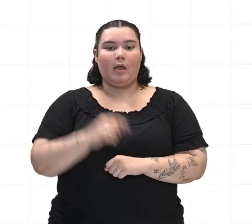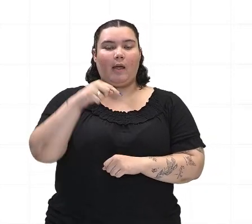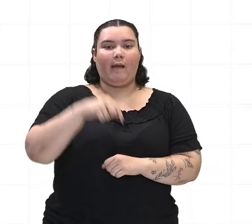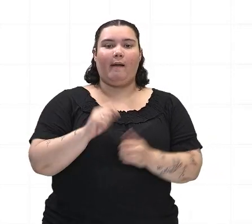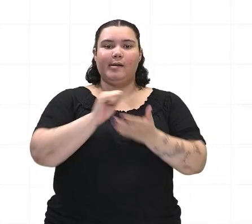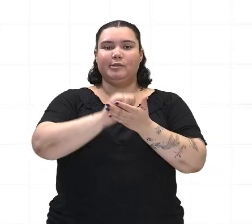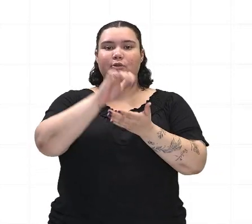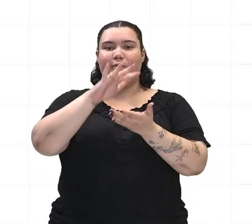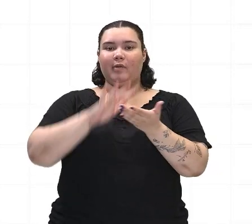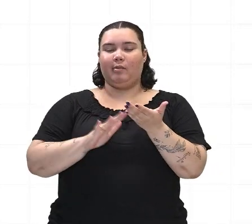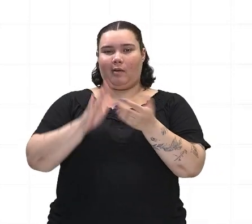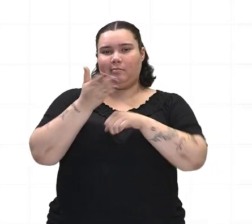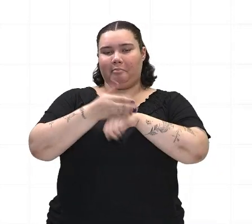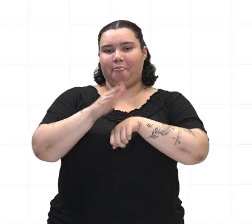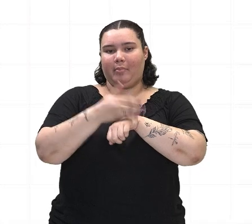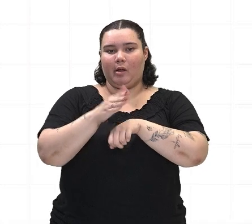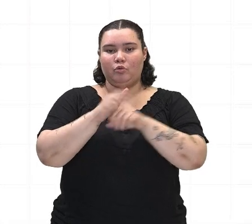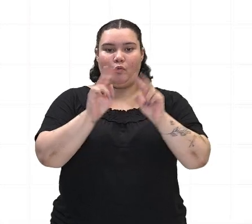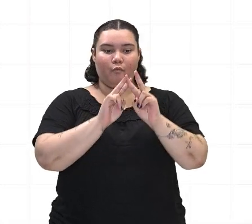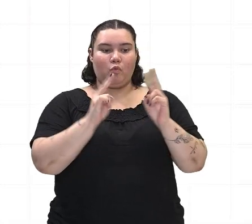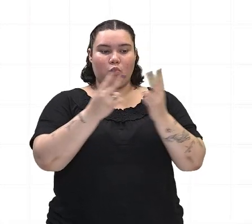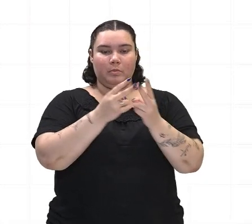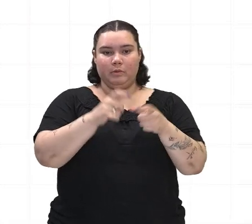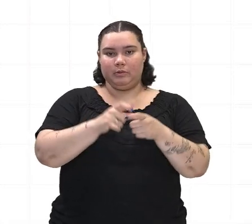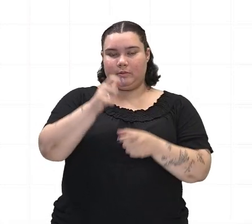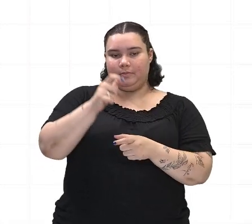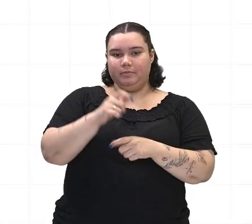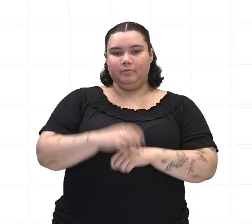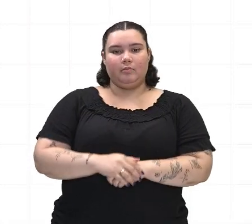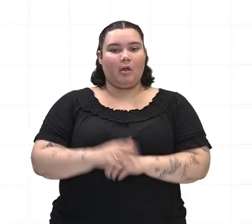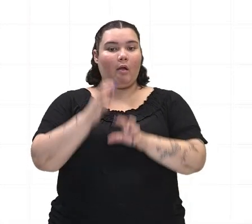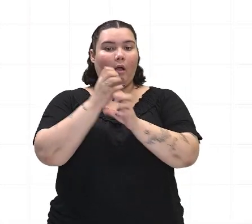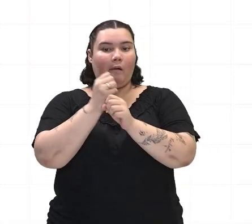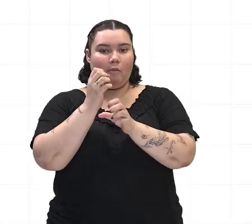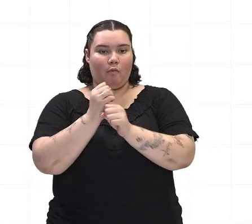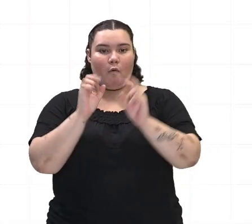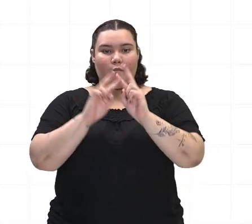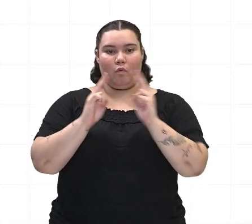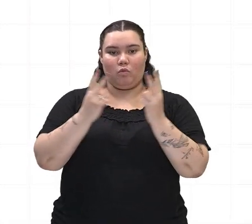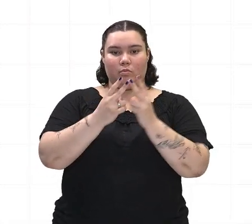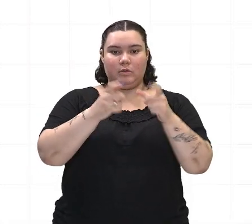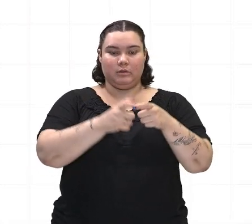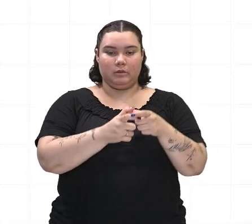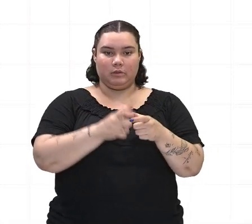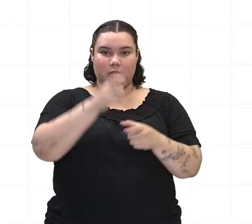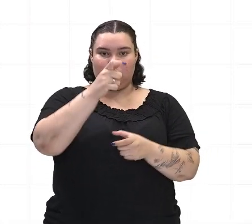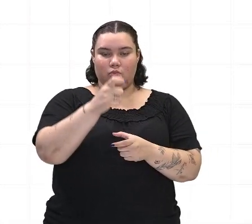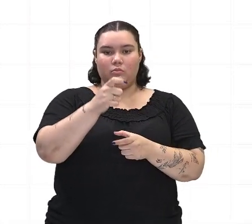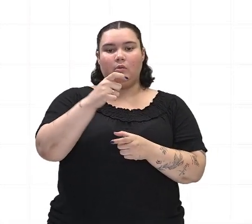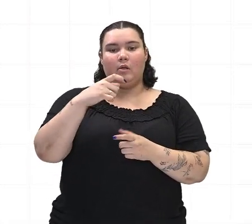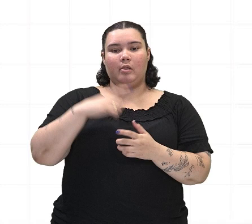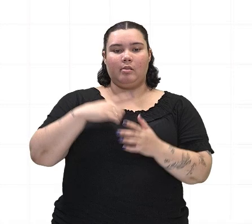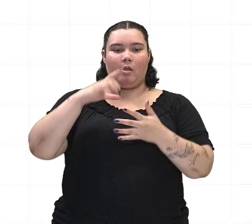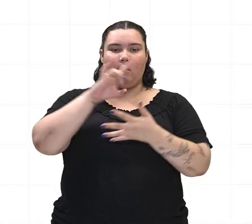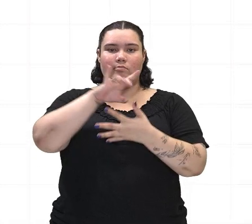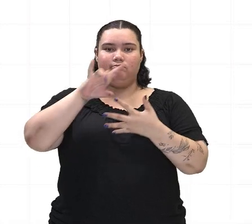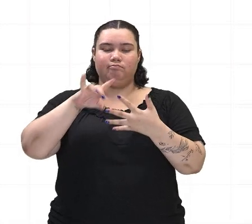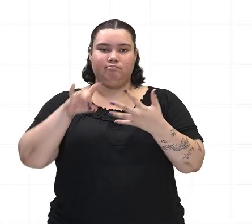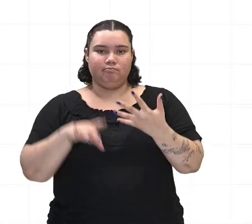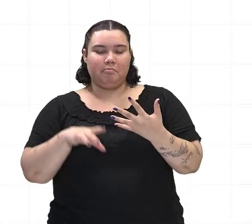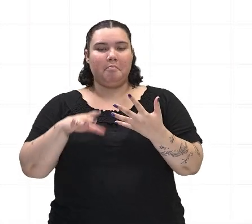de volume do cilindro, que diz o seguinte: calcule o volume de um cilindro circular reto em cada